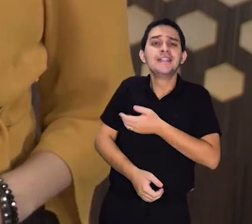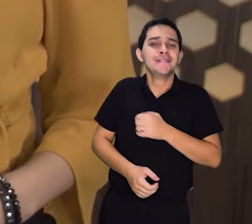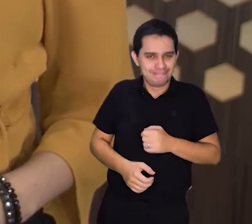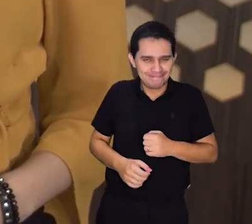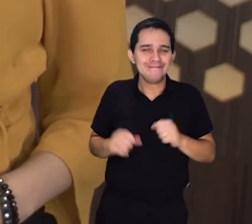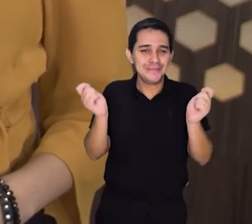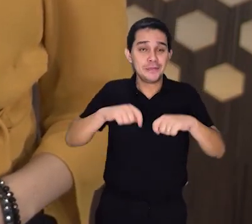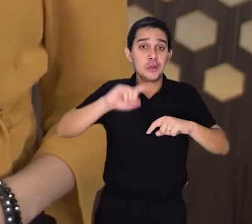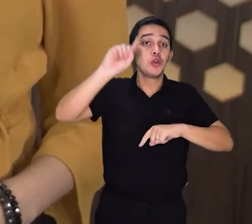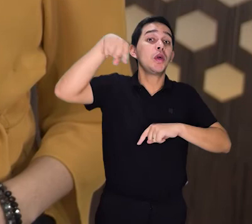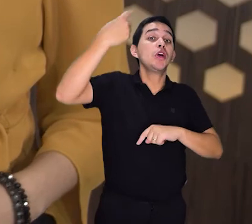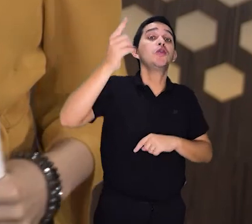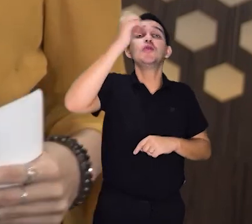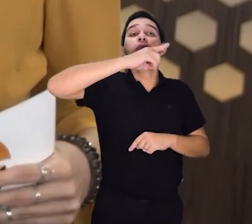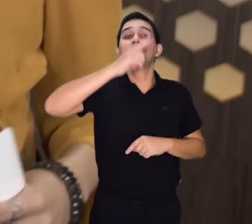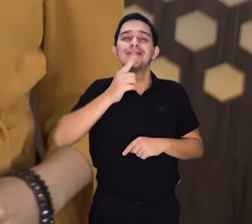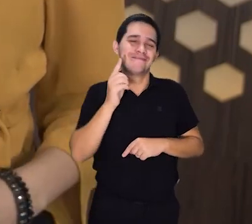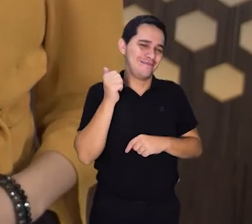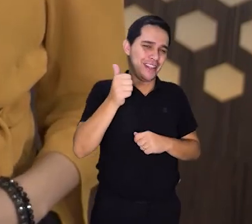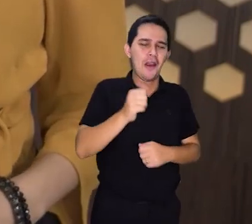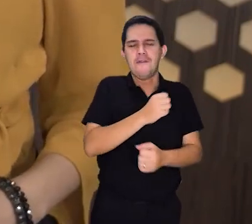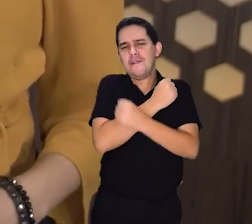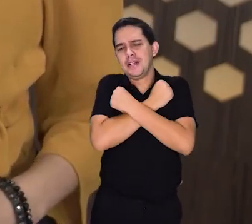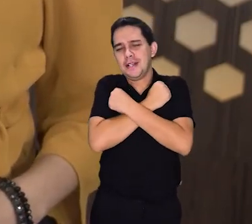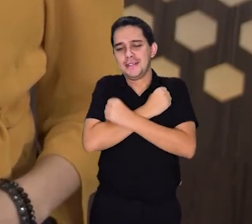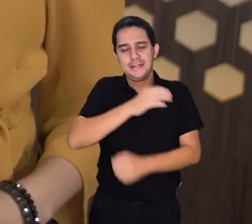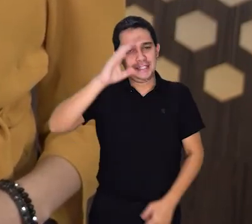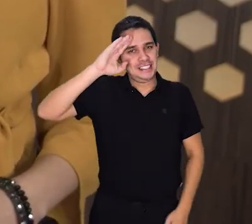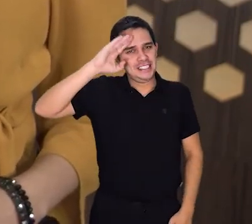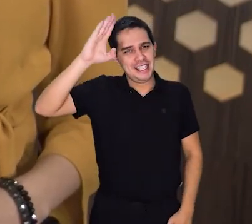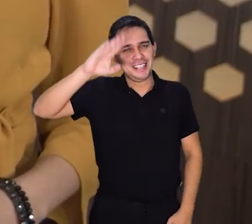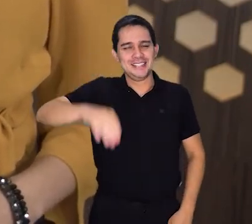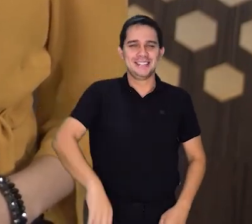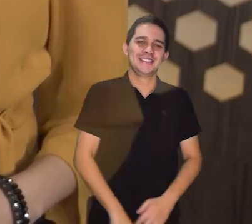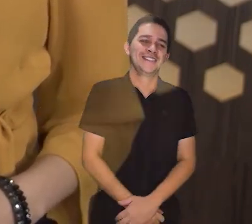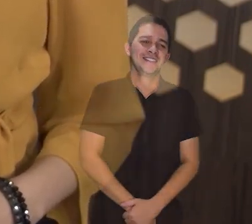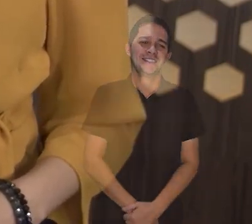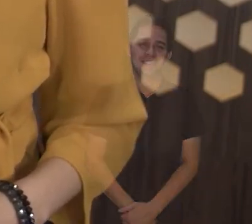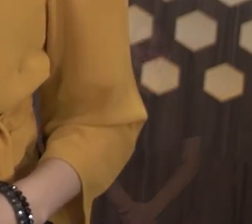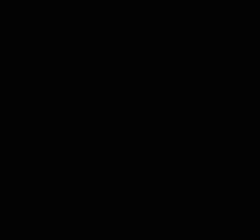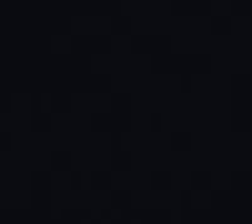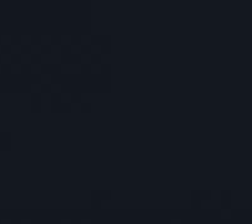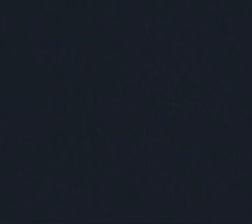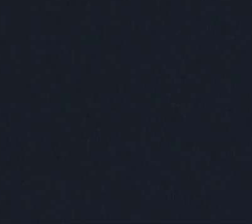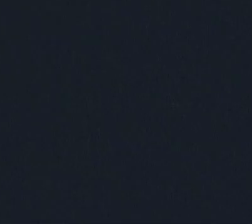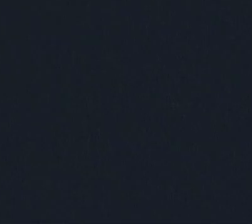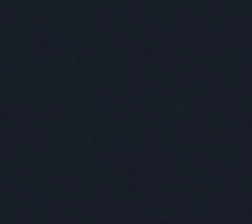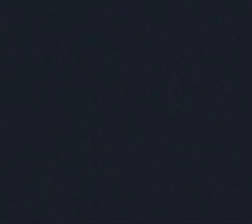Spotify e iTunes. Nos vemos no domingo que vem. Um forte abraço. Até mais!